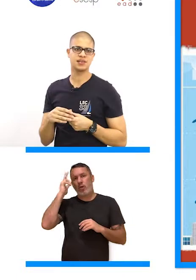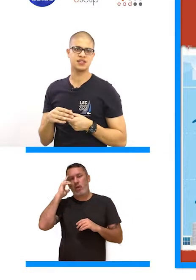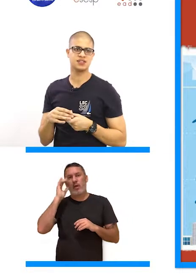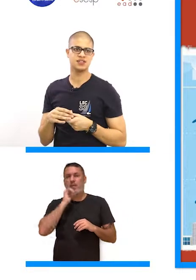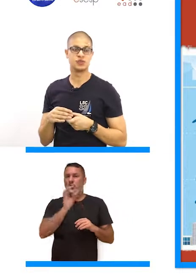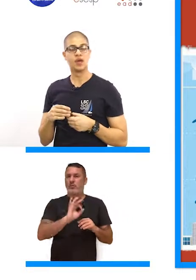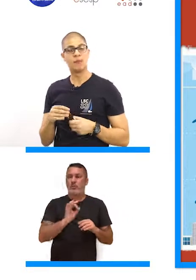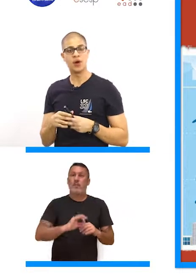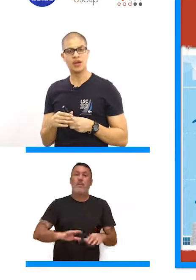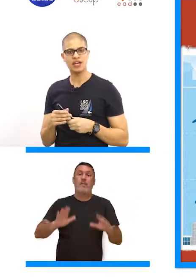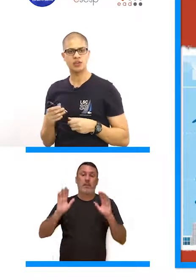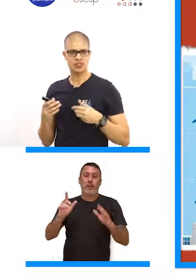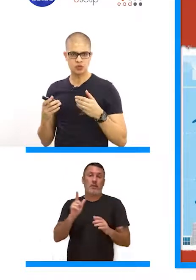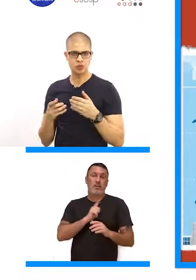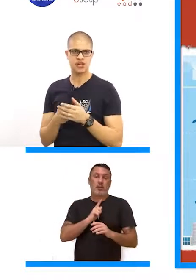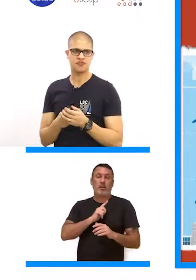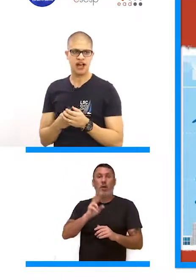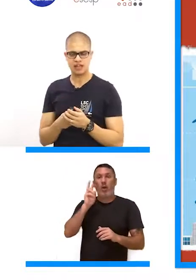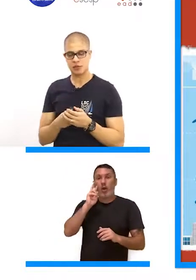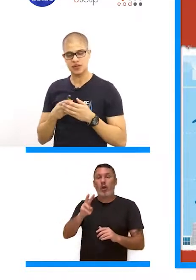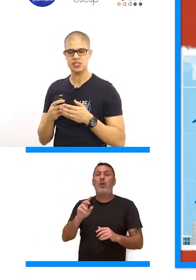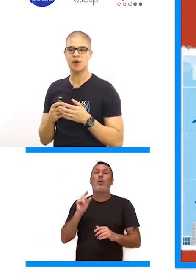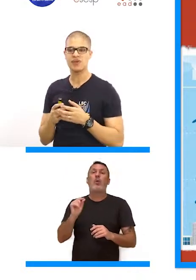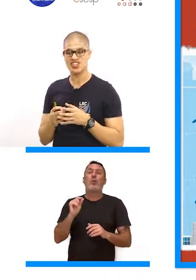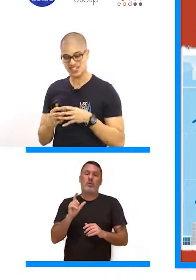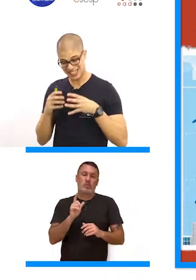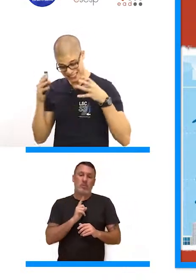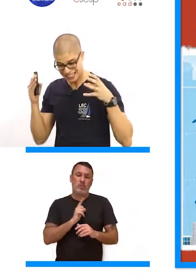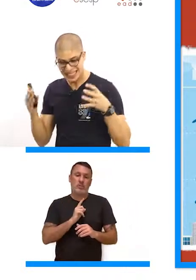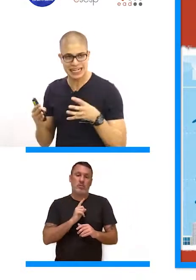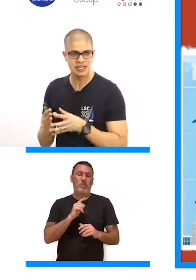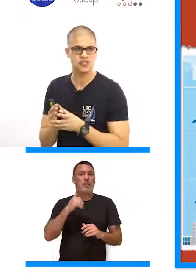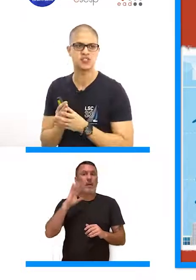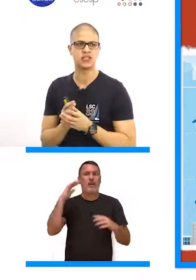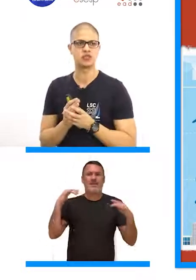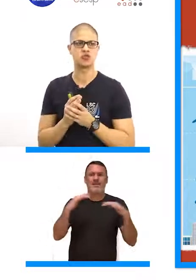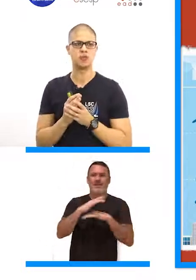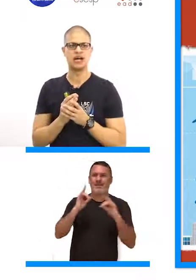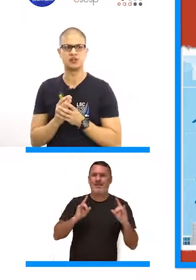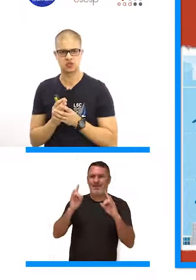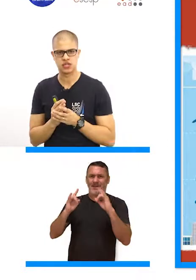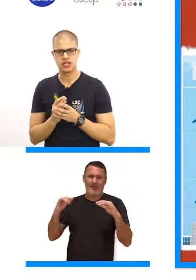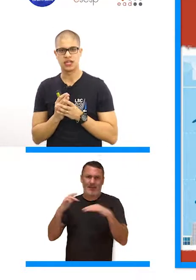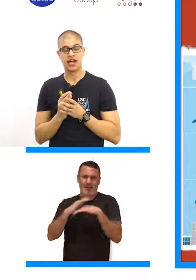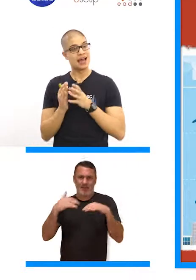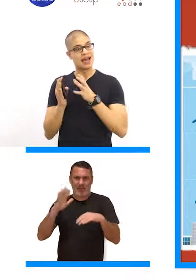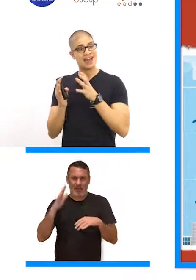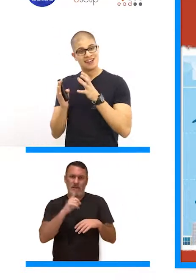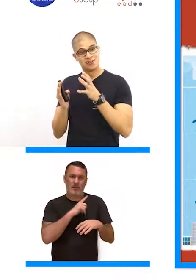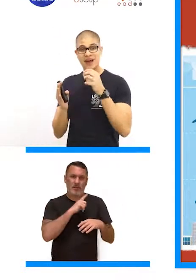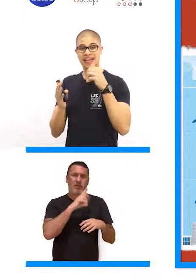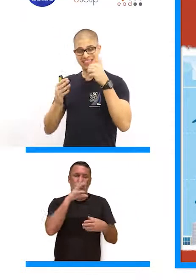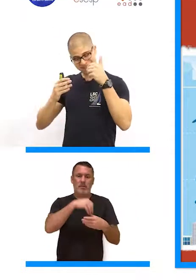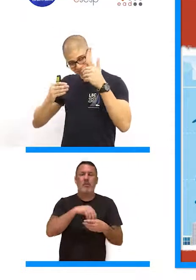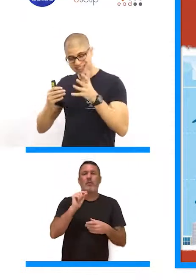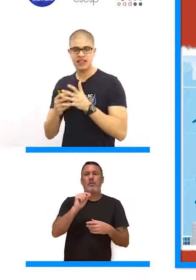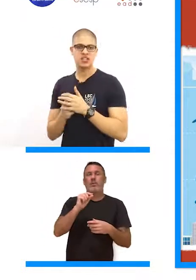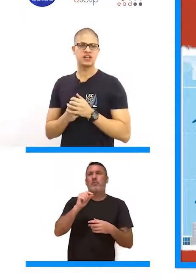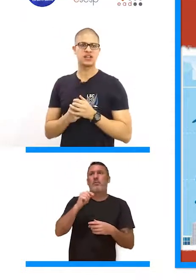ser restabelecido. Porém, nós temos observado, principalmente em grandes centros urbanos,